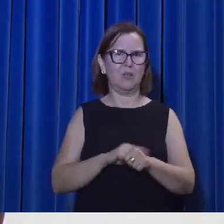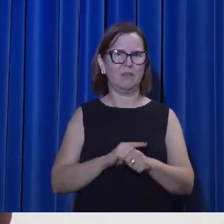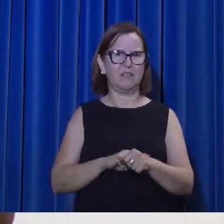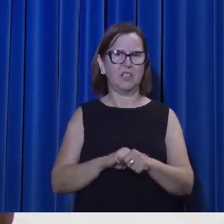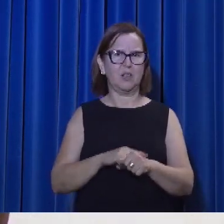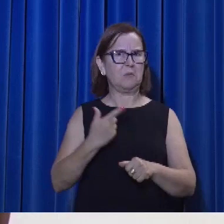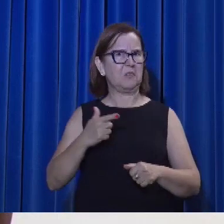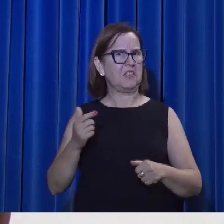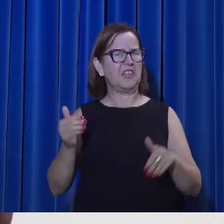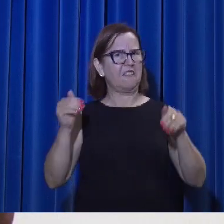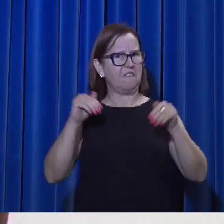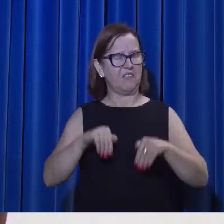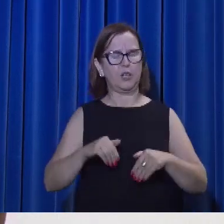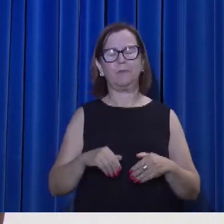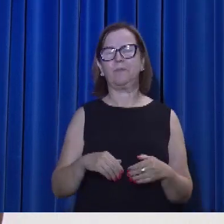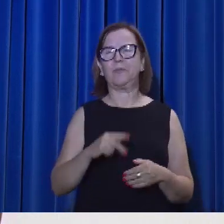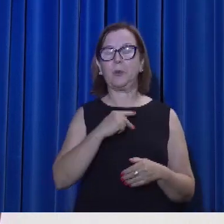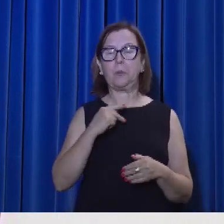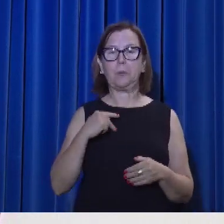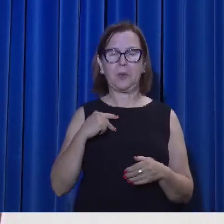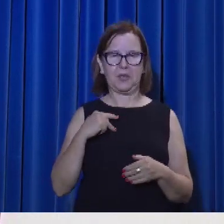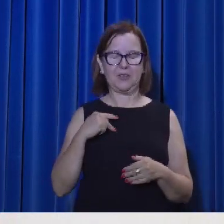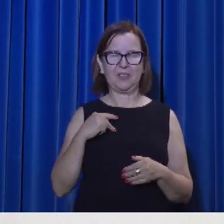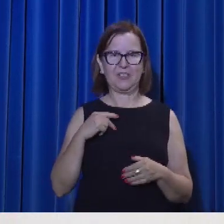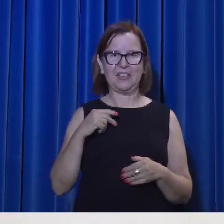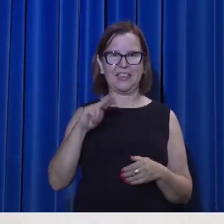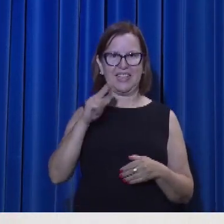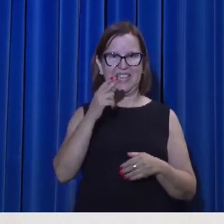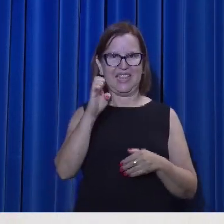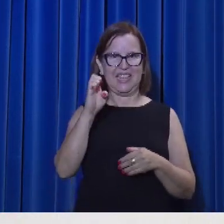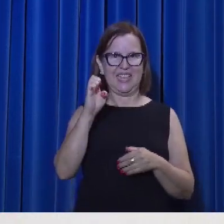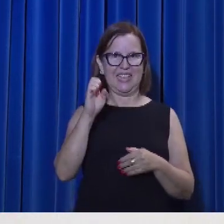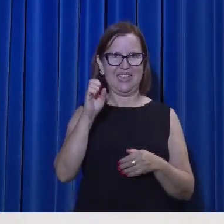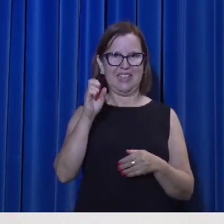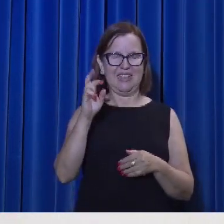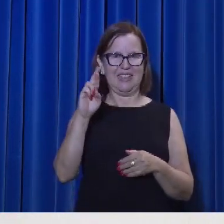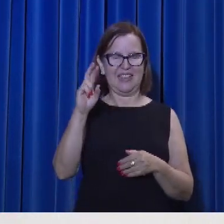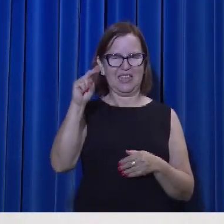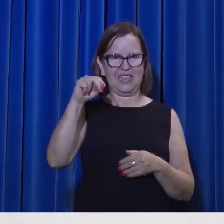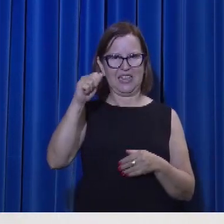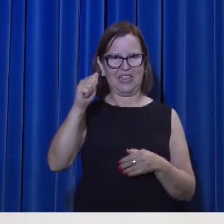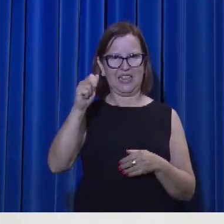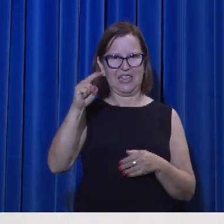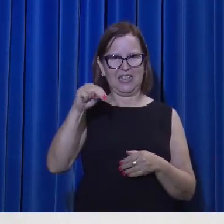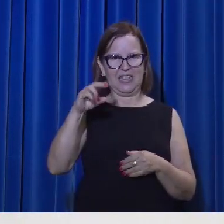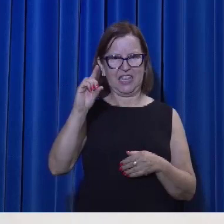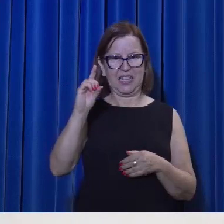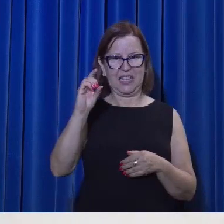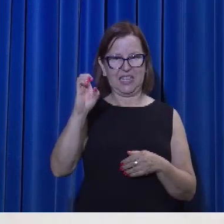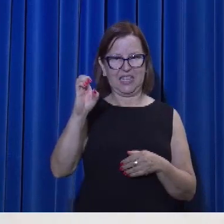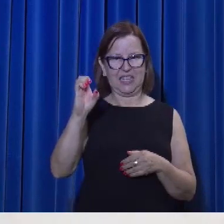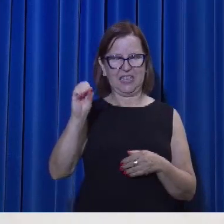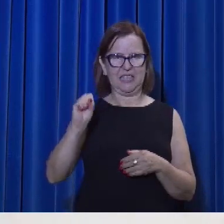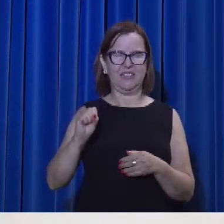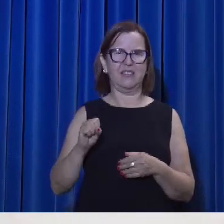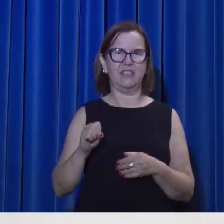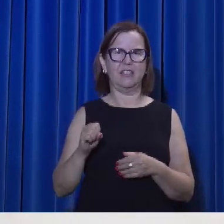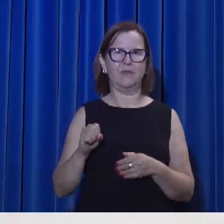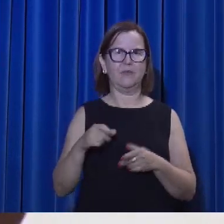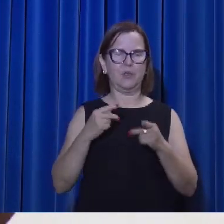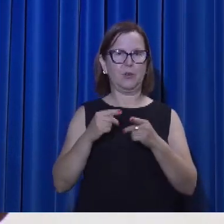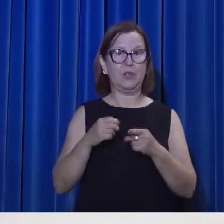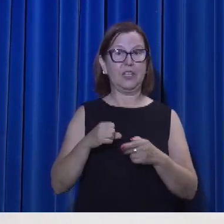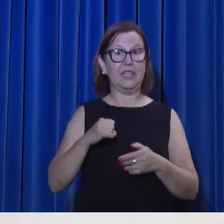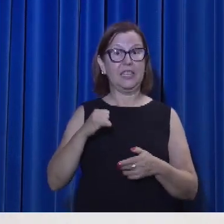O pastor Hernandes Dias Lopes, ele diz assim, se eu tenho um século e tirar 10 anos, me sobra